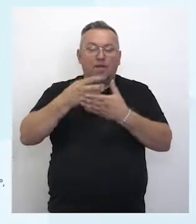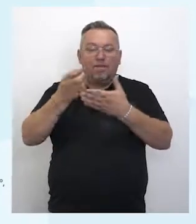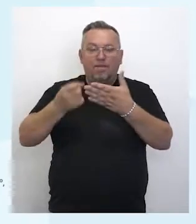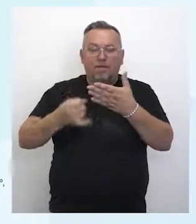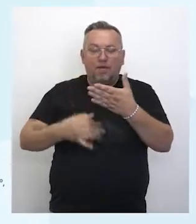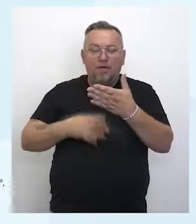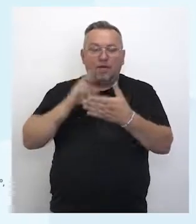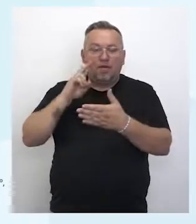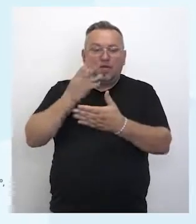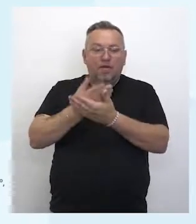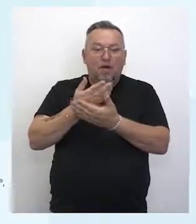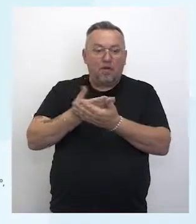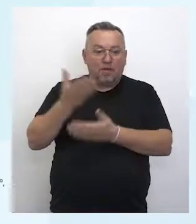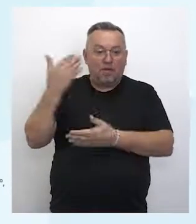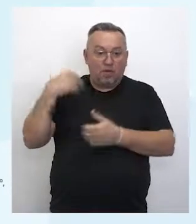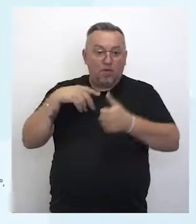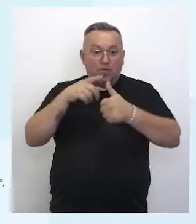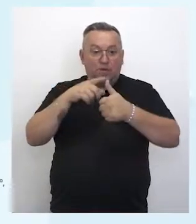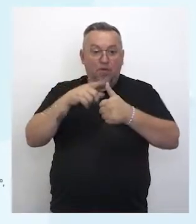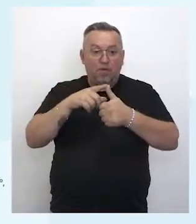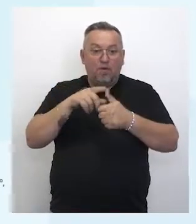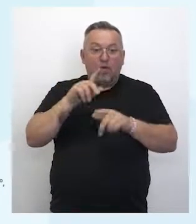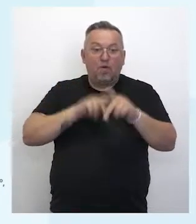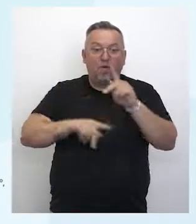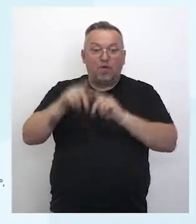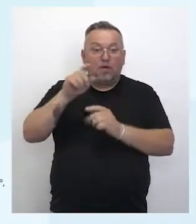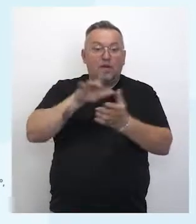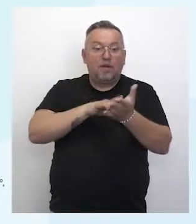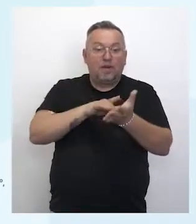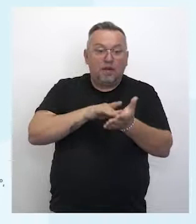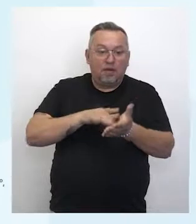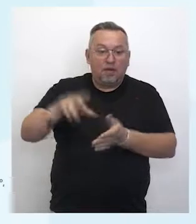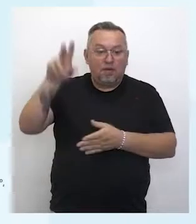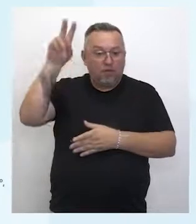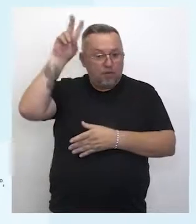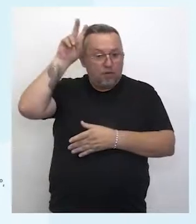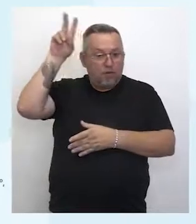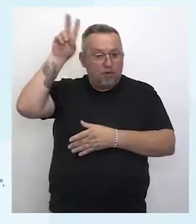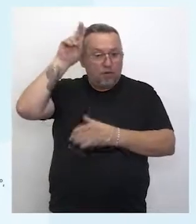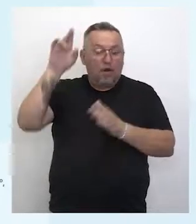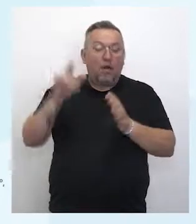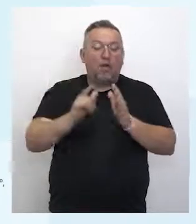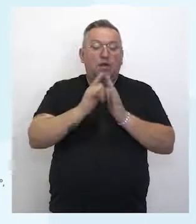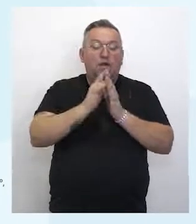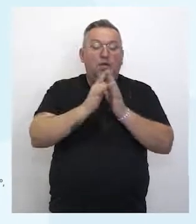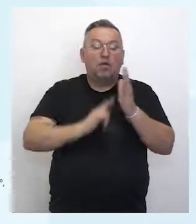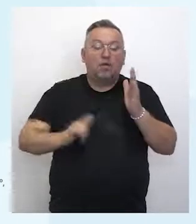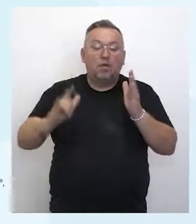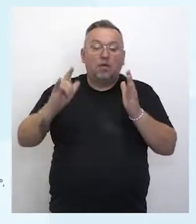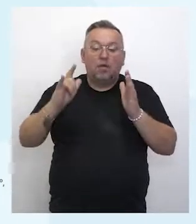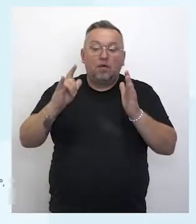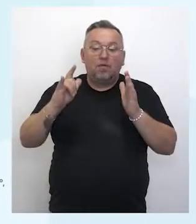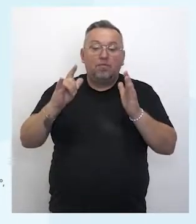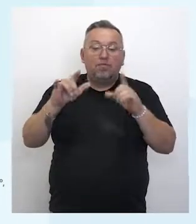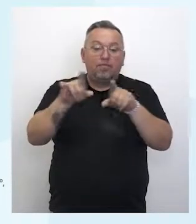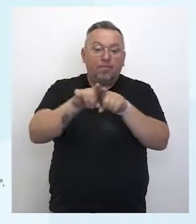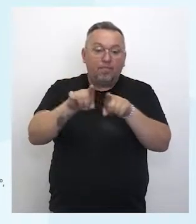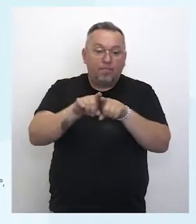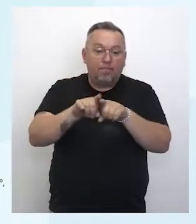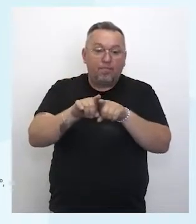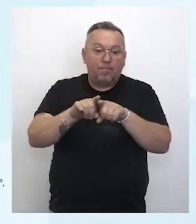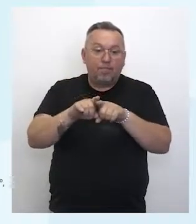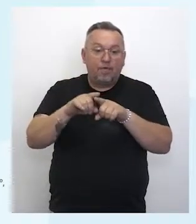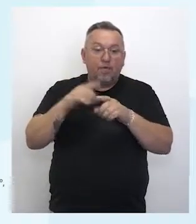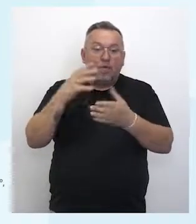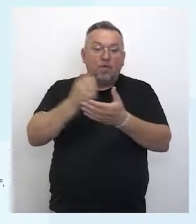viu na aula anterior, né, povos de cultura cigana, povos indígenas, né, nós temos comunidades quilombolas,